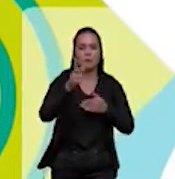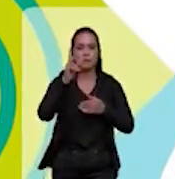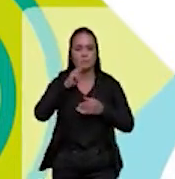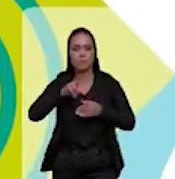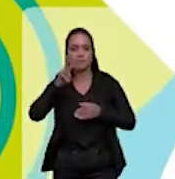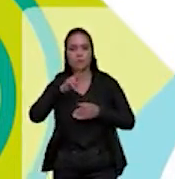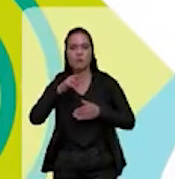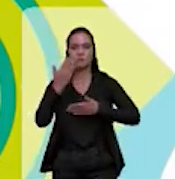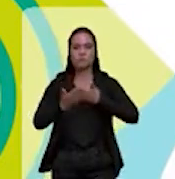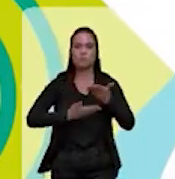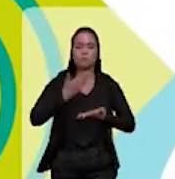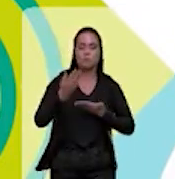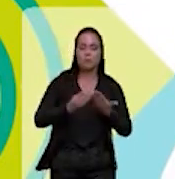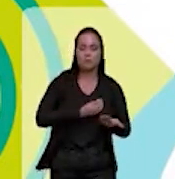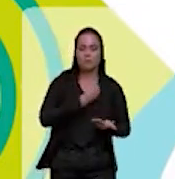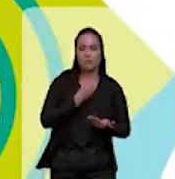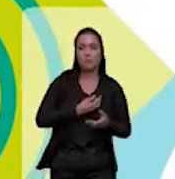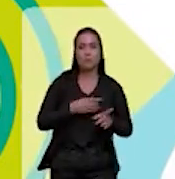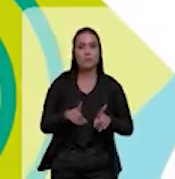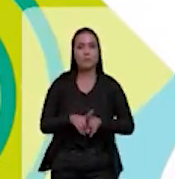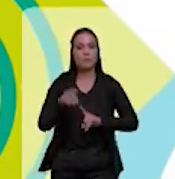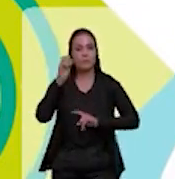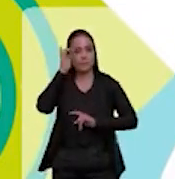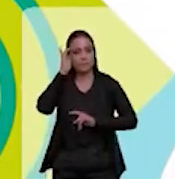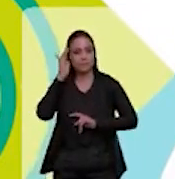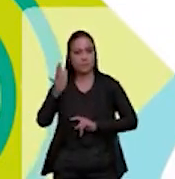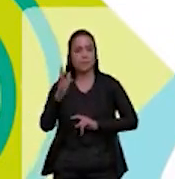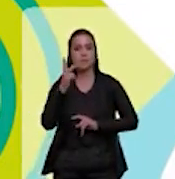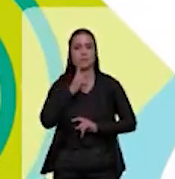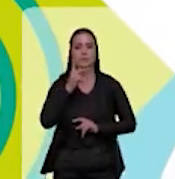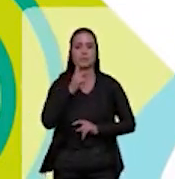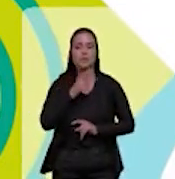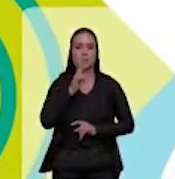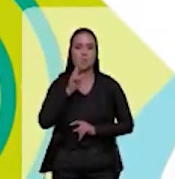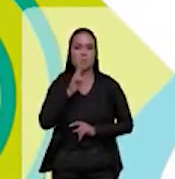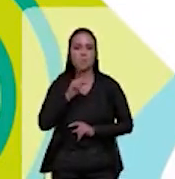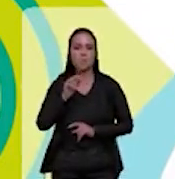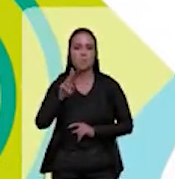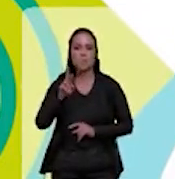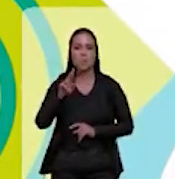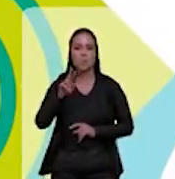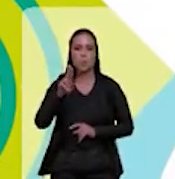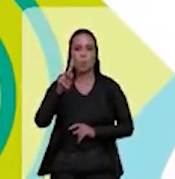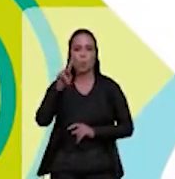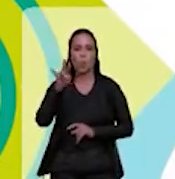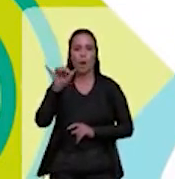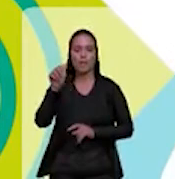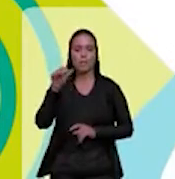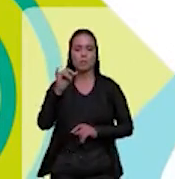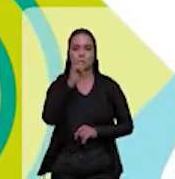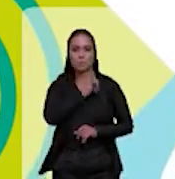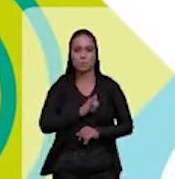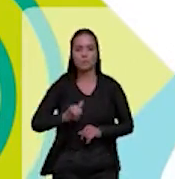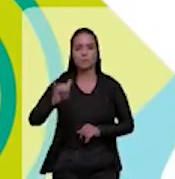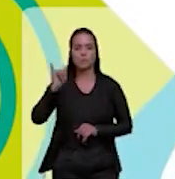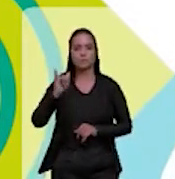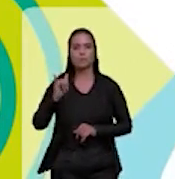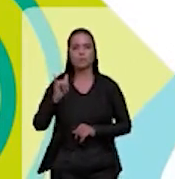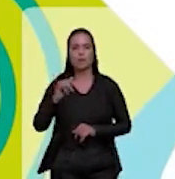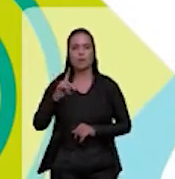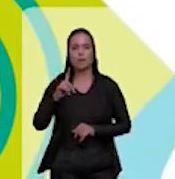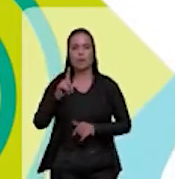visibilidade da sua dinâmica viva e a pensar dizia o critico Uruguai o que publicar uma biblioteca da cultura